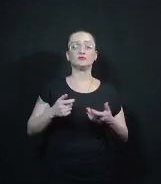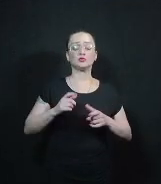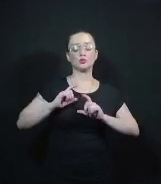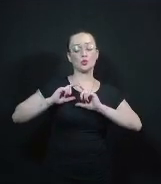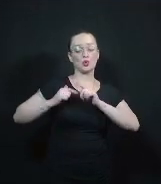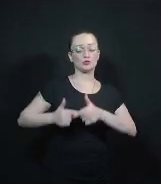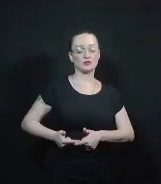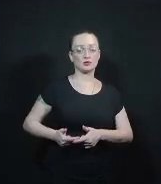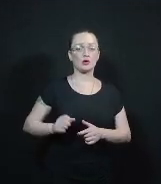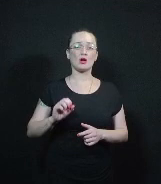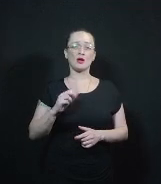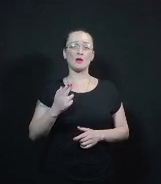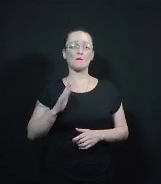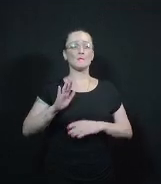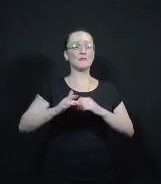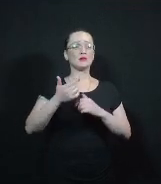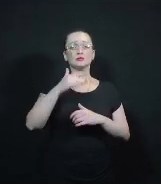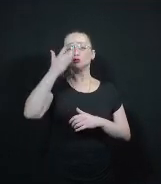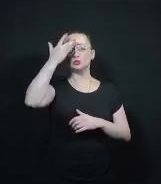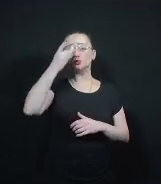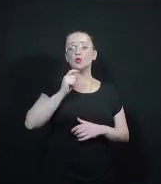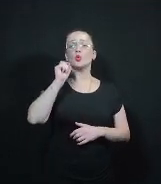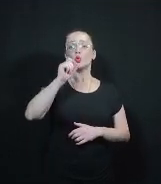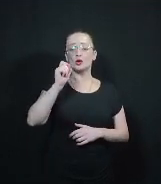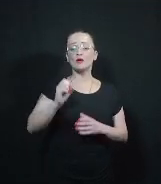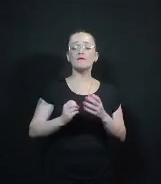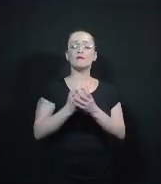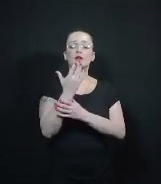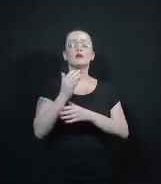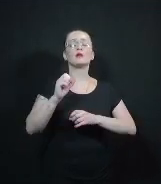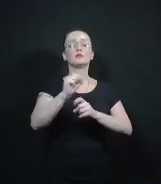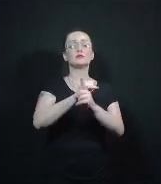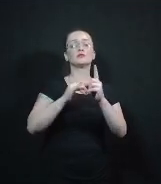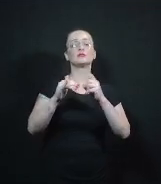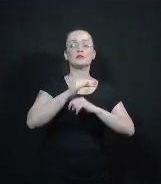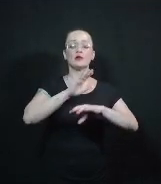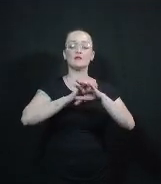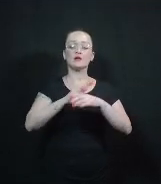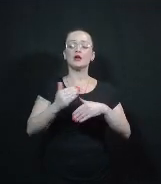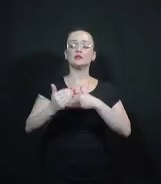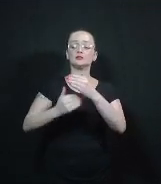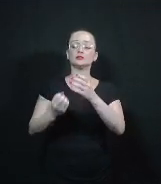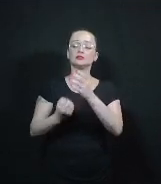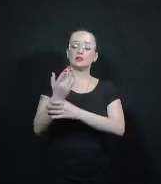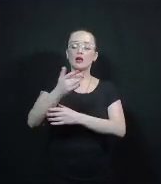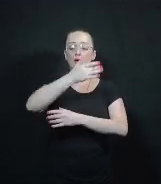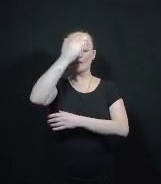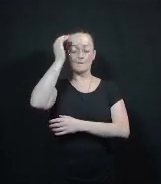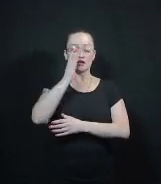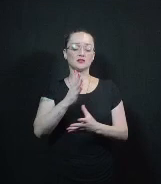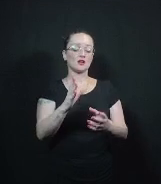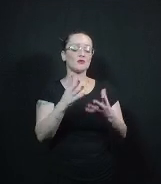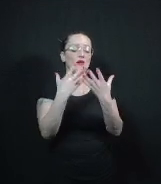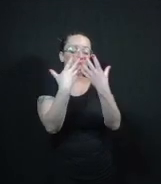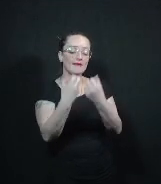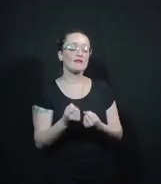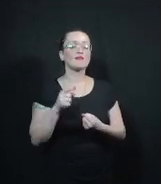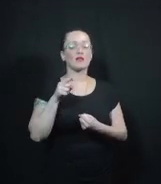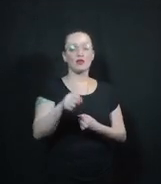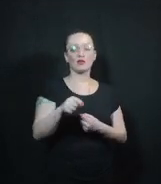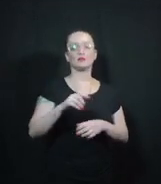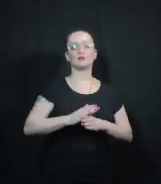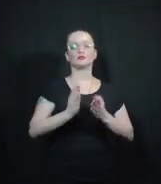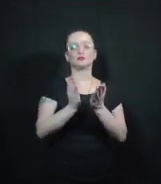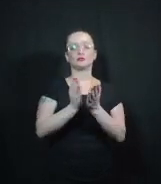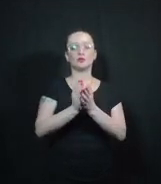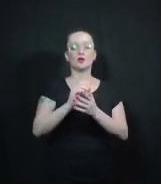conservadores, sem um entendimento do fenômeno social que leva os brasileiros a abraçarem, muitos brasileiros, a abraçarem isso